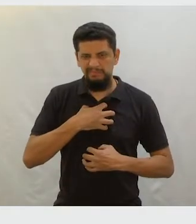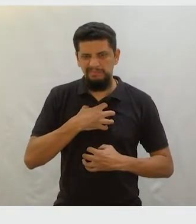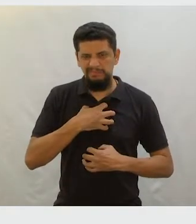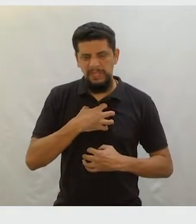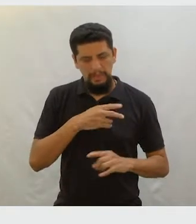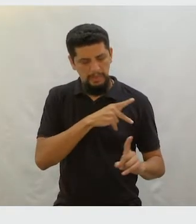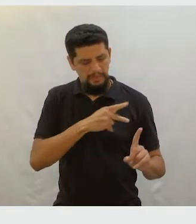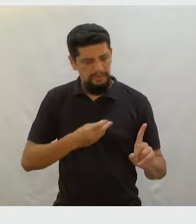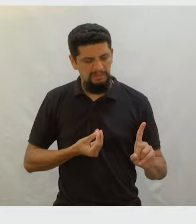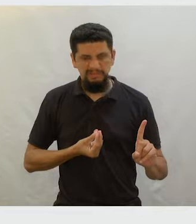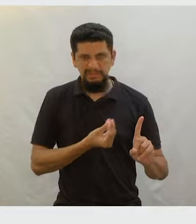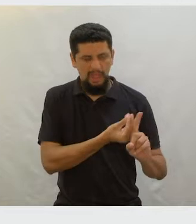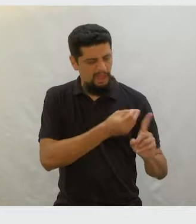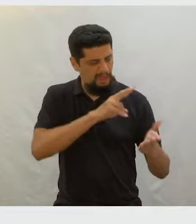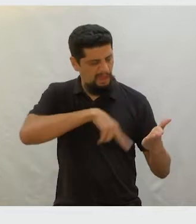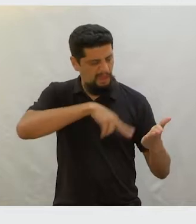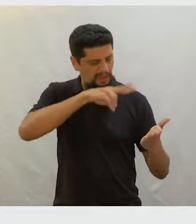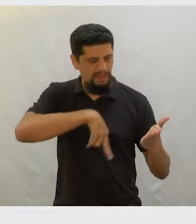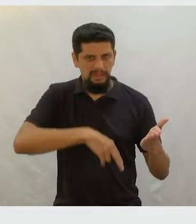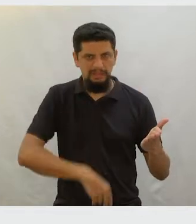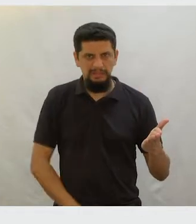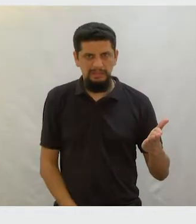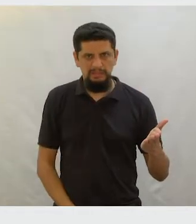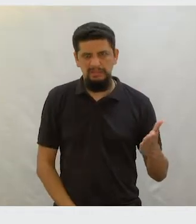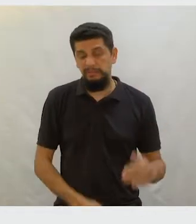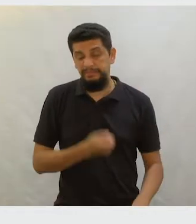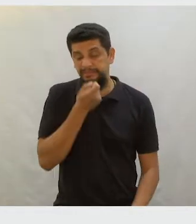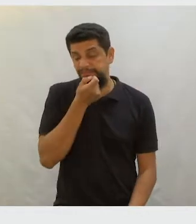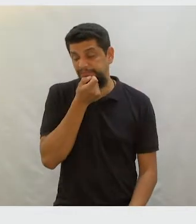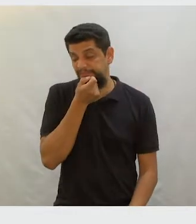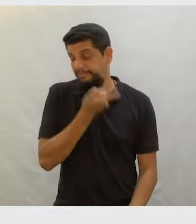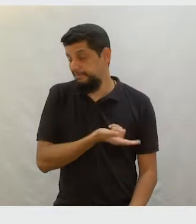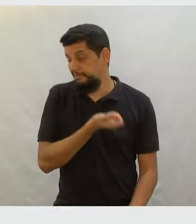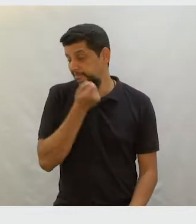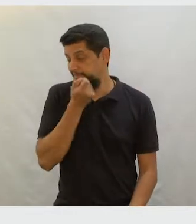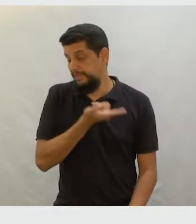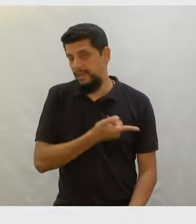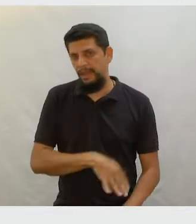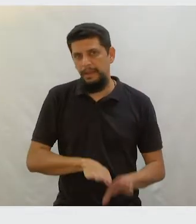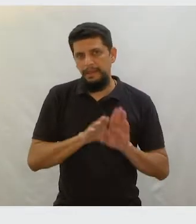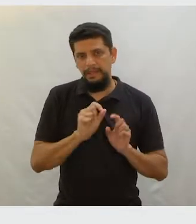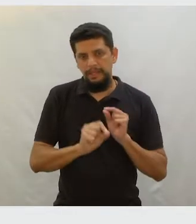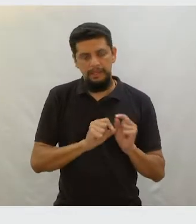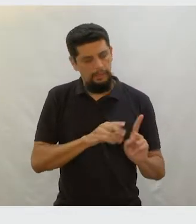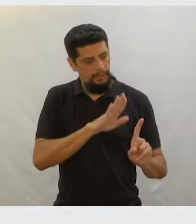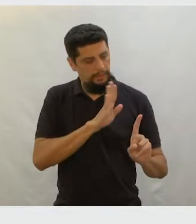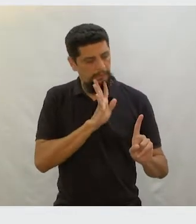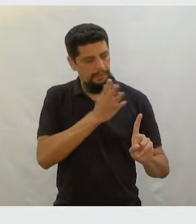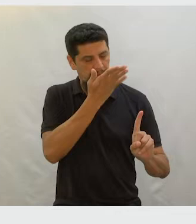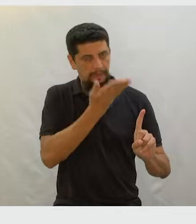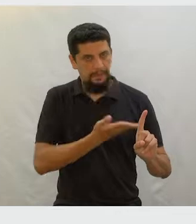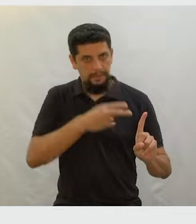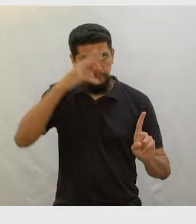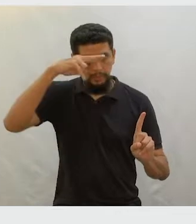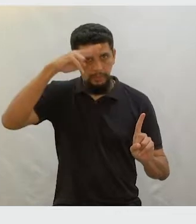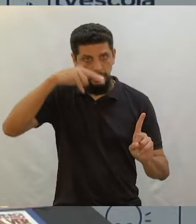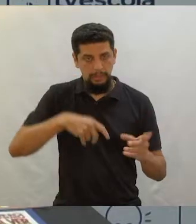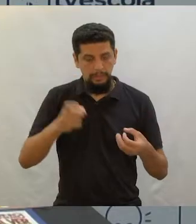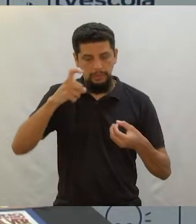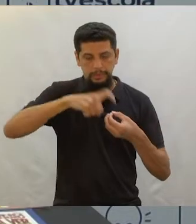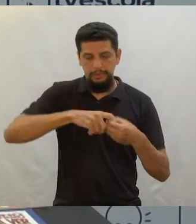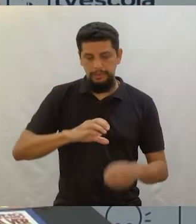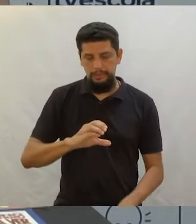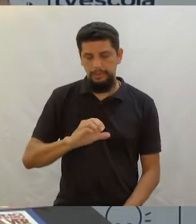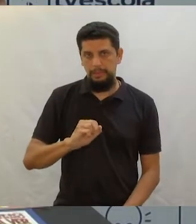livros que a professora mandava ler eram muito sem graça para quem tinha conhecido as histórias de